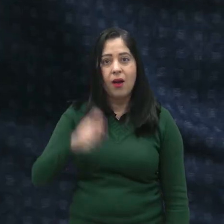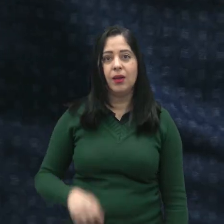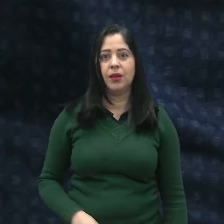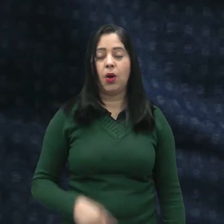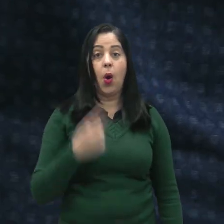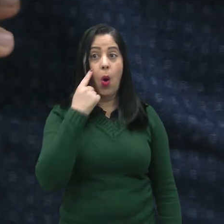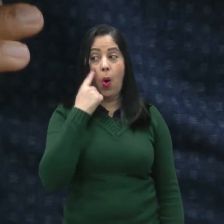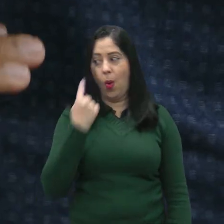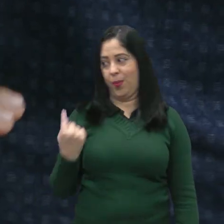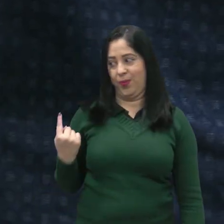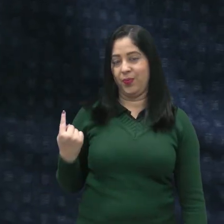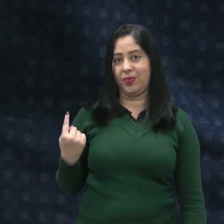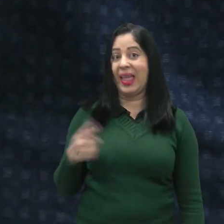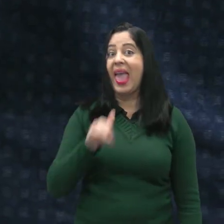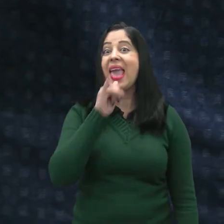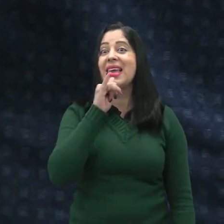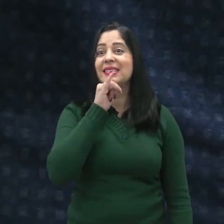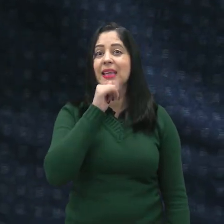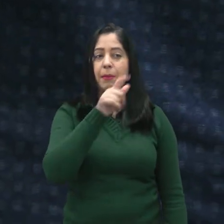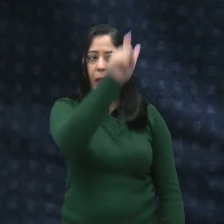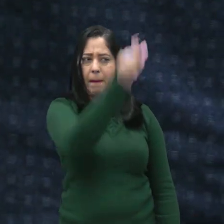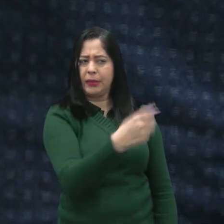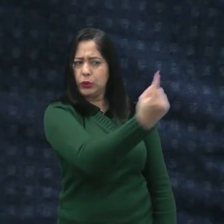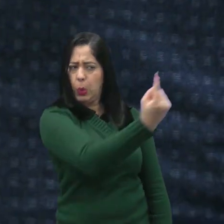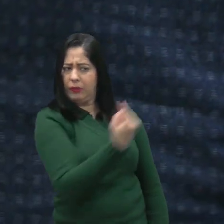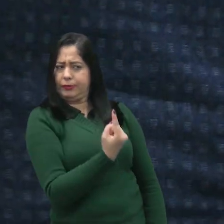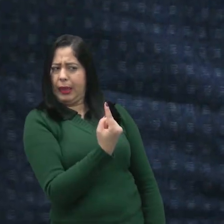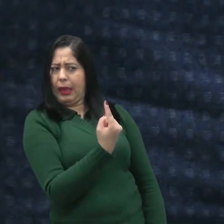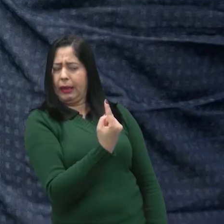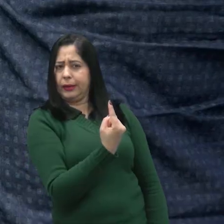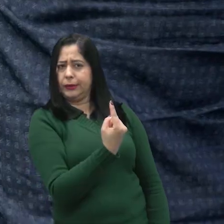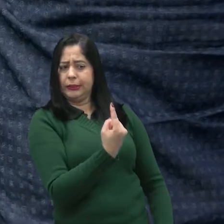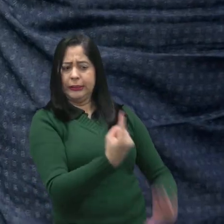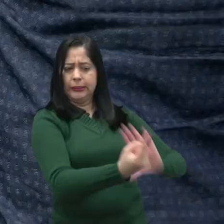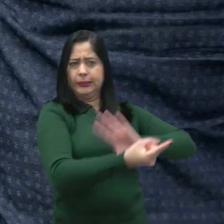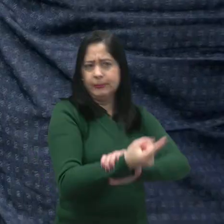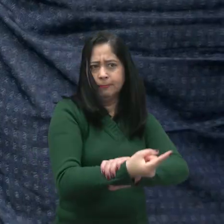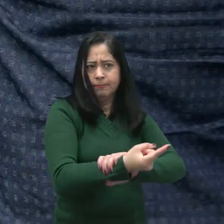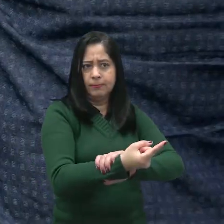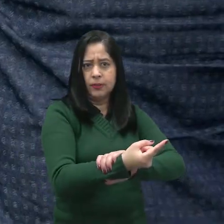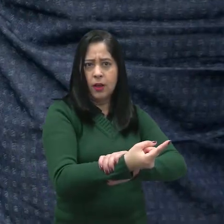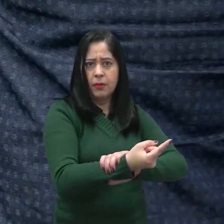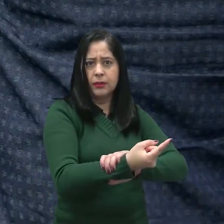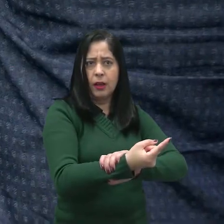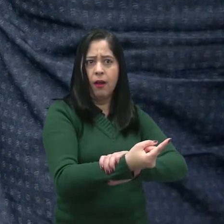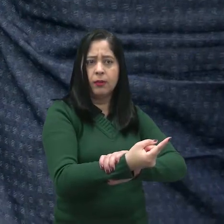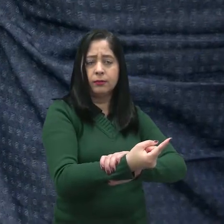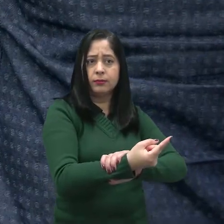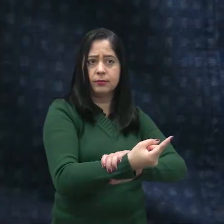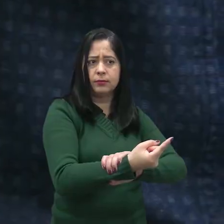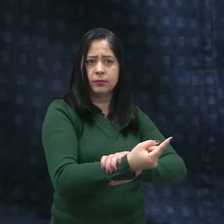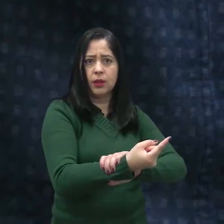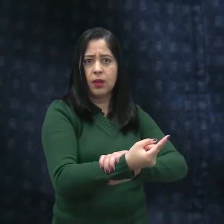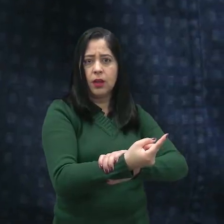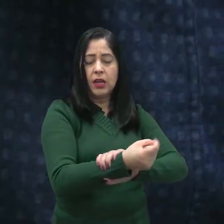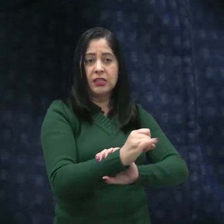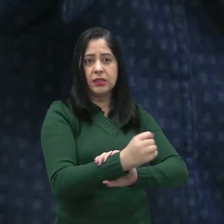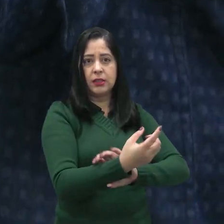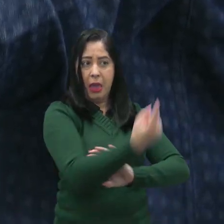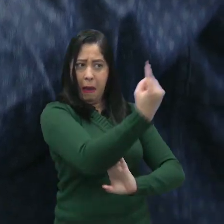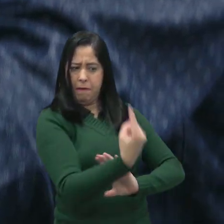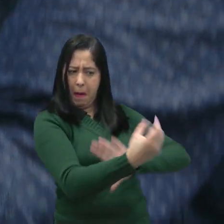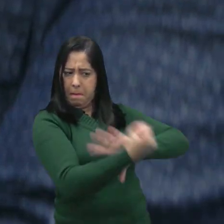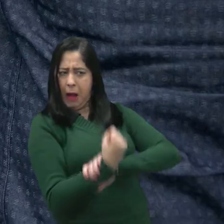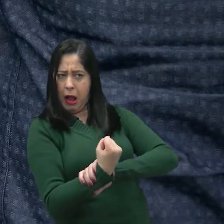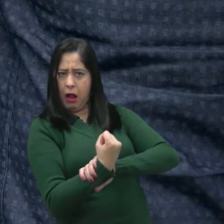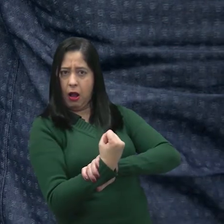faz devagar para as pessoas poderem ver como seria a saída. Para dentro, para o lado do polegar. Por que para o lado do polegar? Porque é o lado mais fraco,